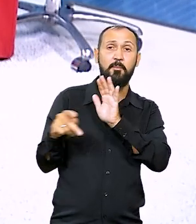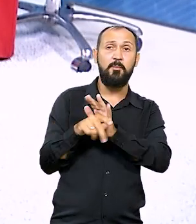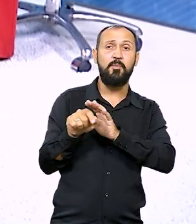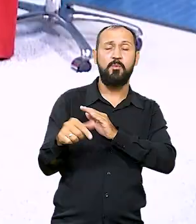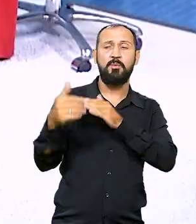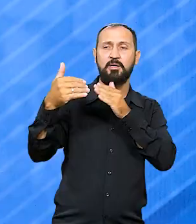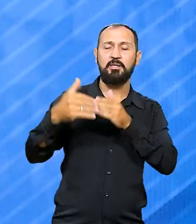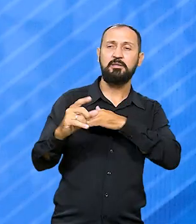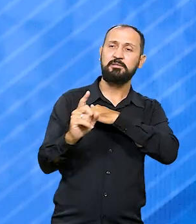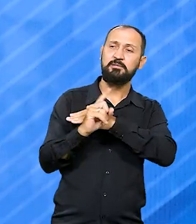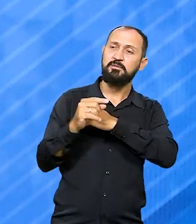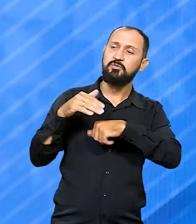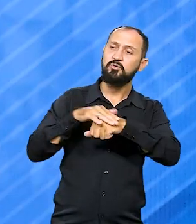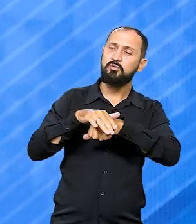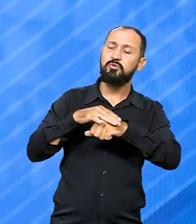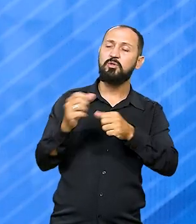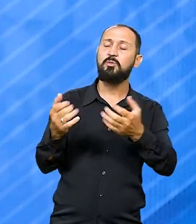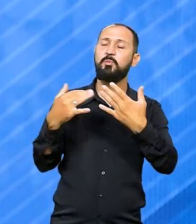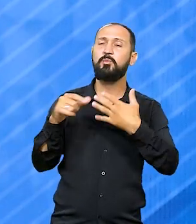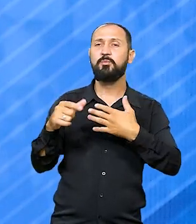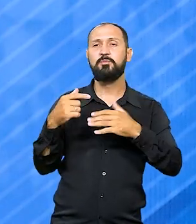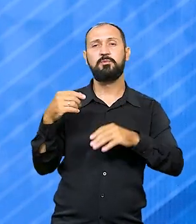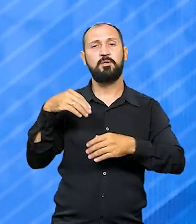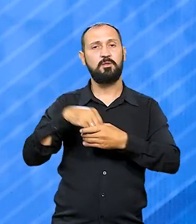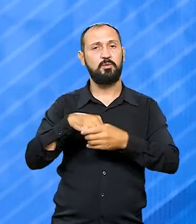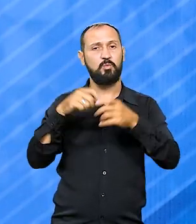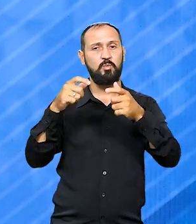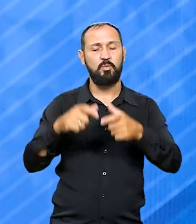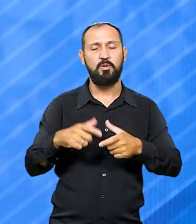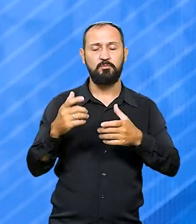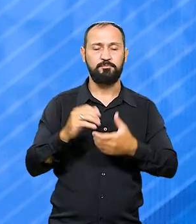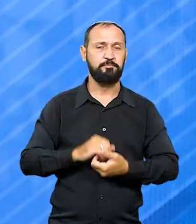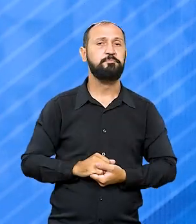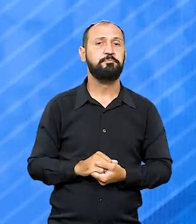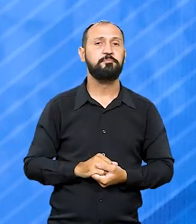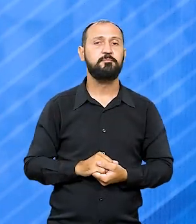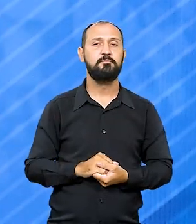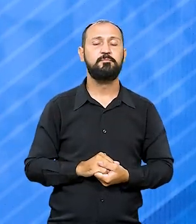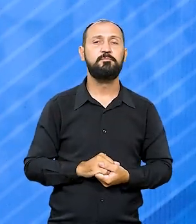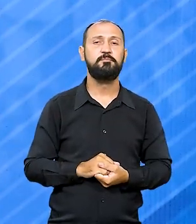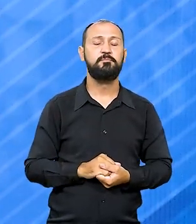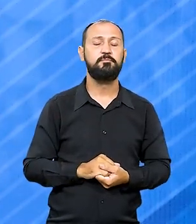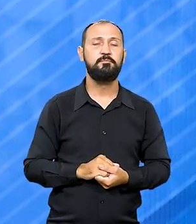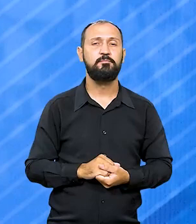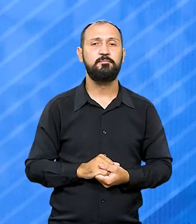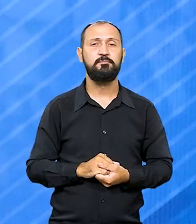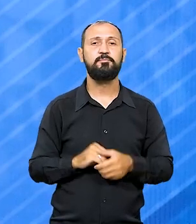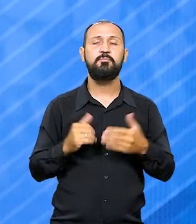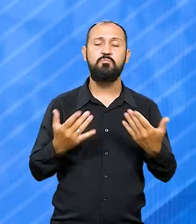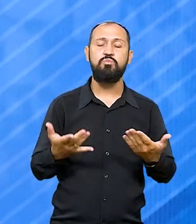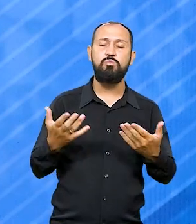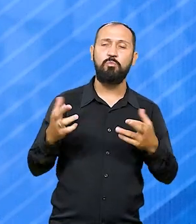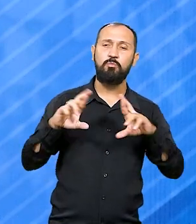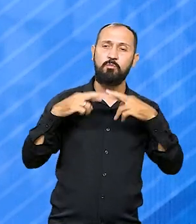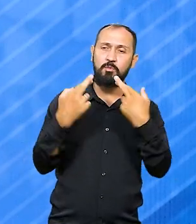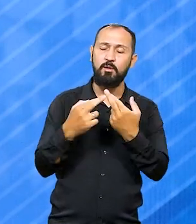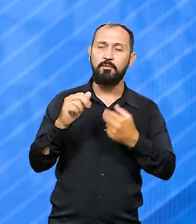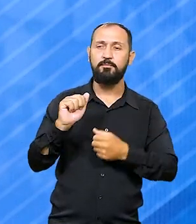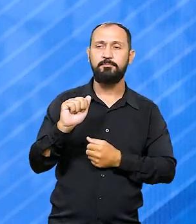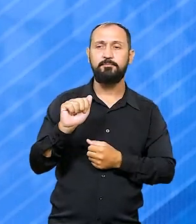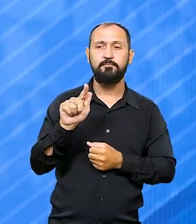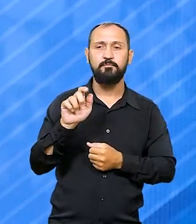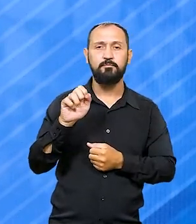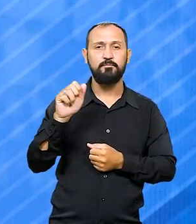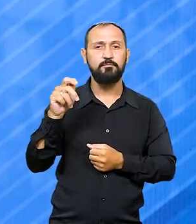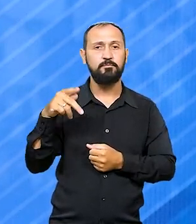seu cliente, atendendo e ouvindo ele ali que ele está recluso naquele estabelecimento penal. E a nossa reunião